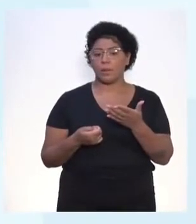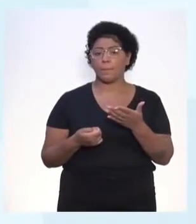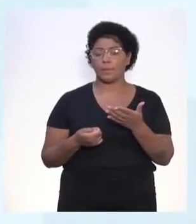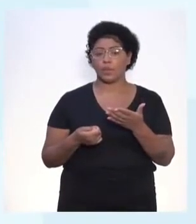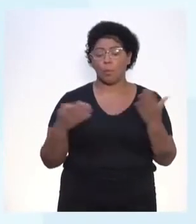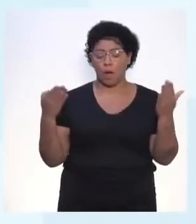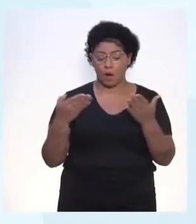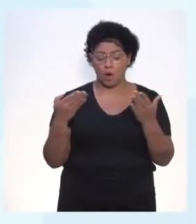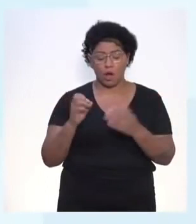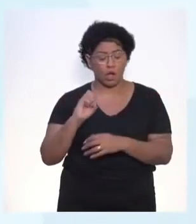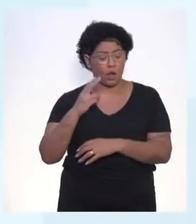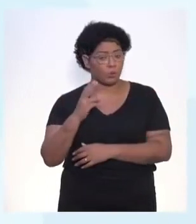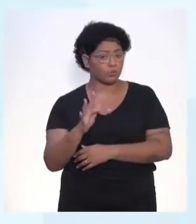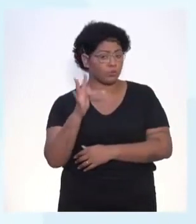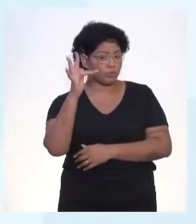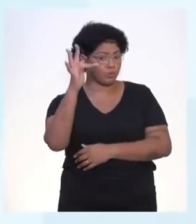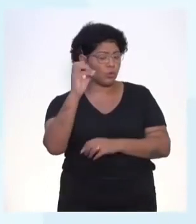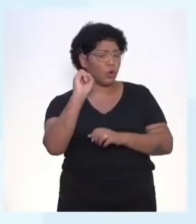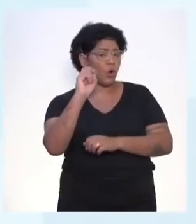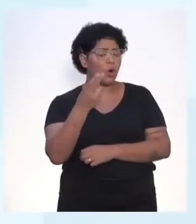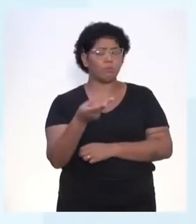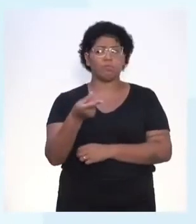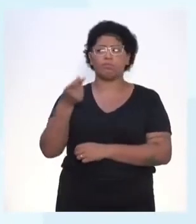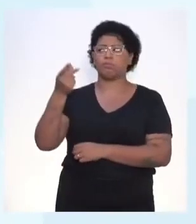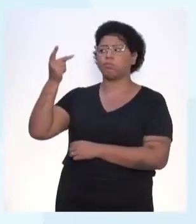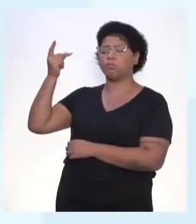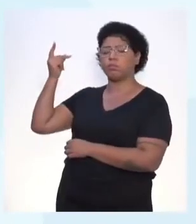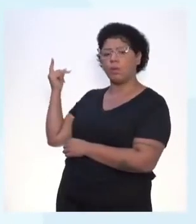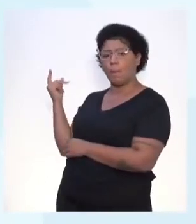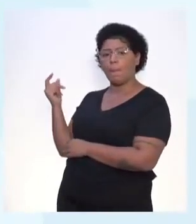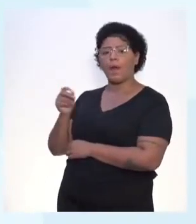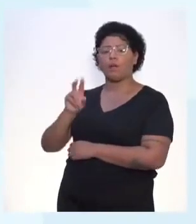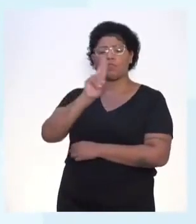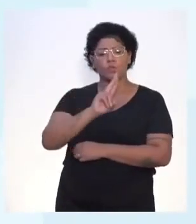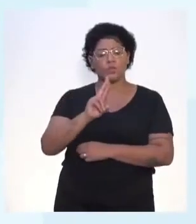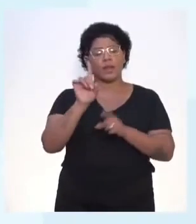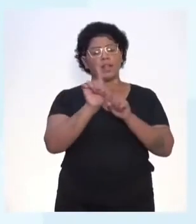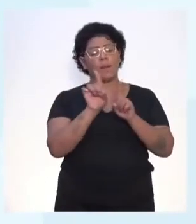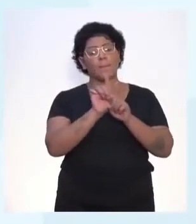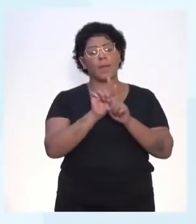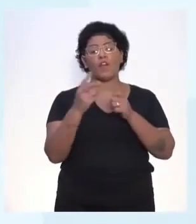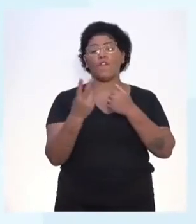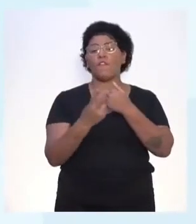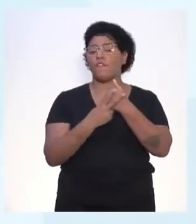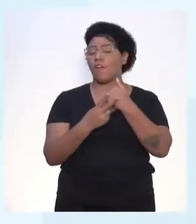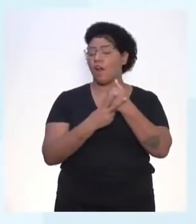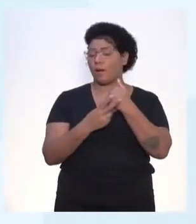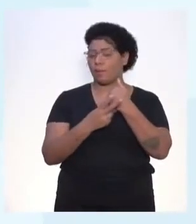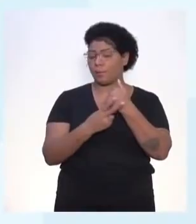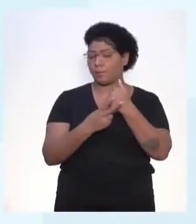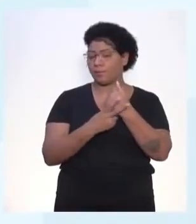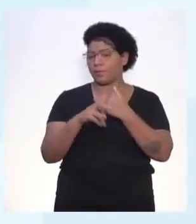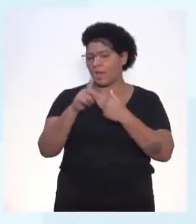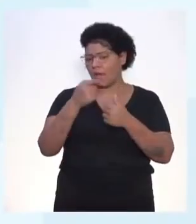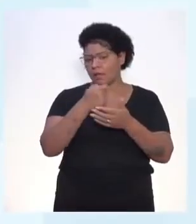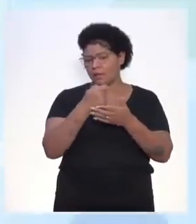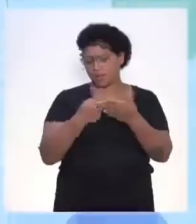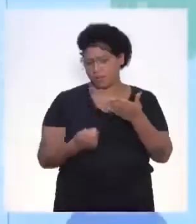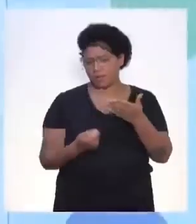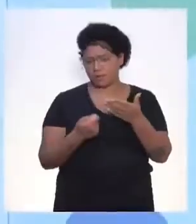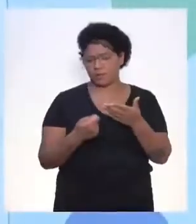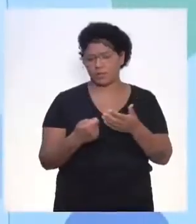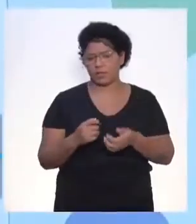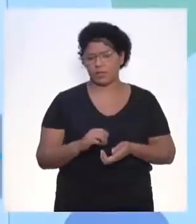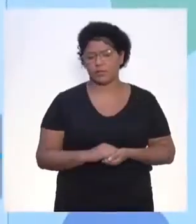no presente como no passado. Os verbos no presente e no pretérito imperfeito indicam a temporalidade da descrição. Então, nós tivemos